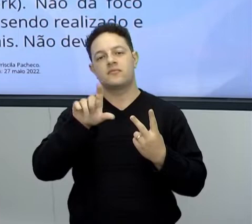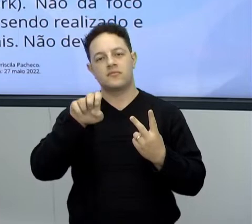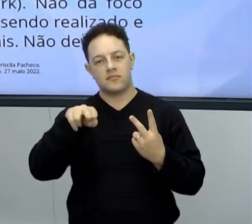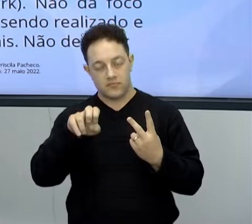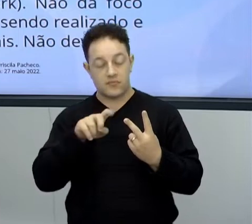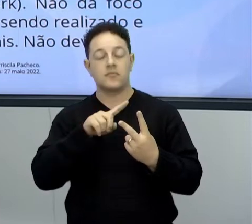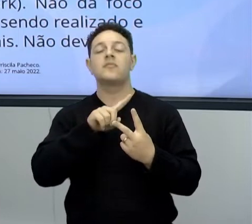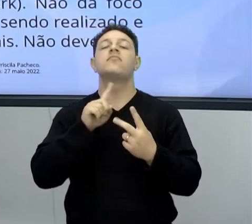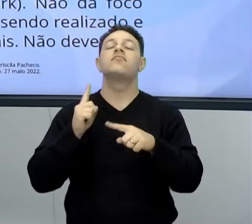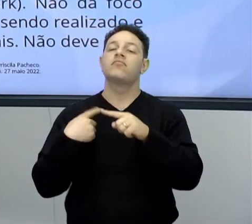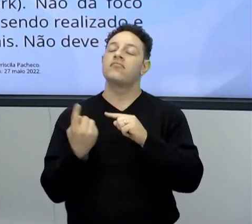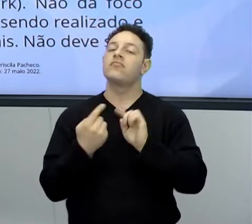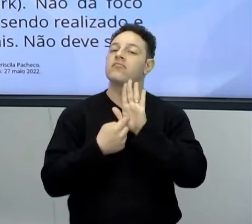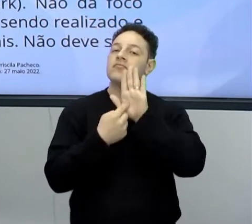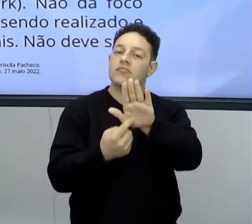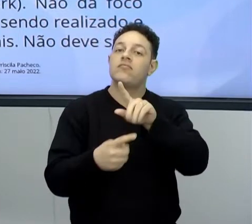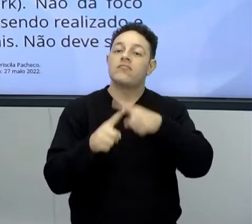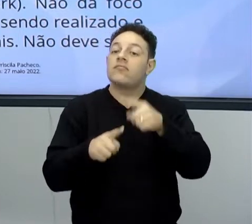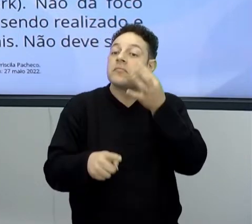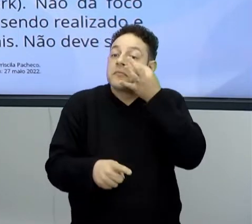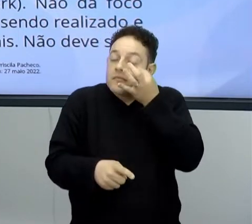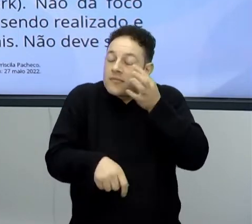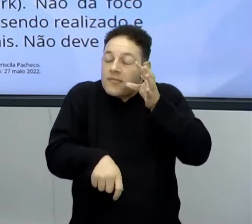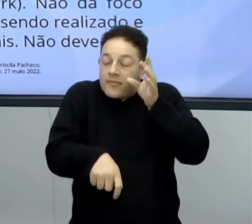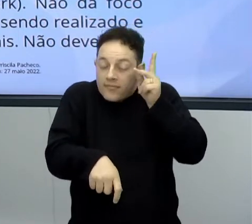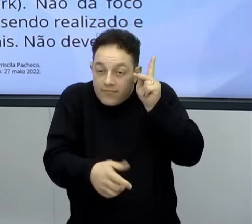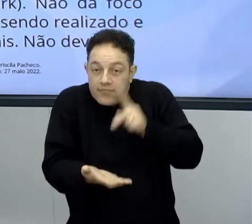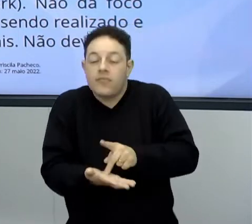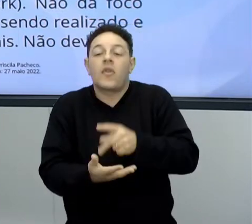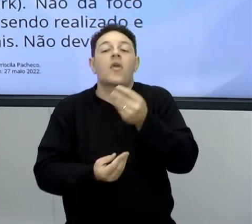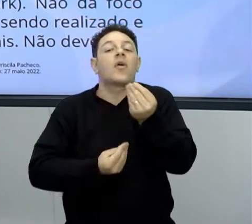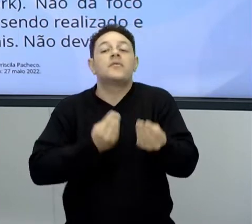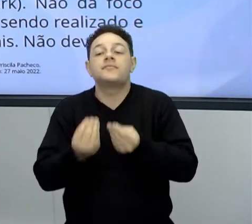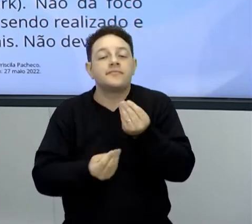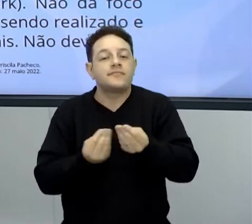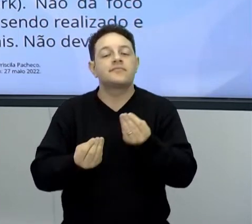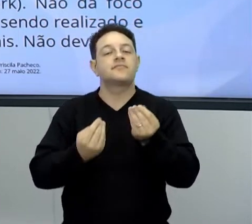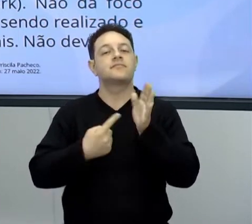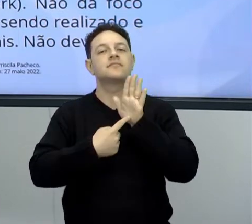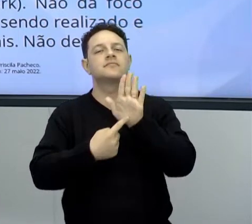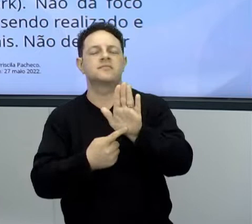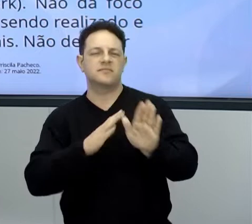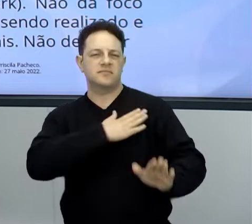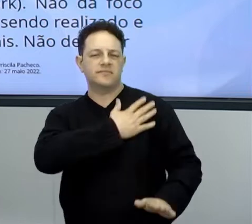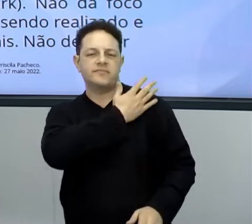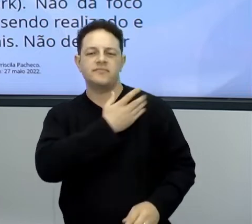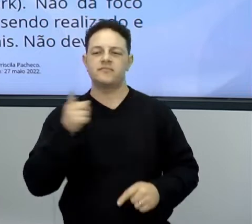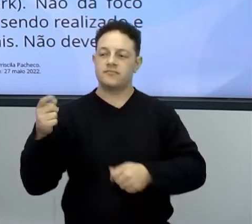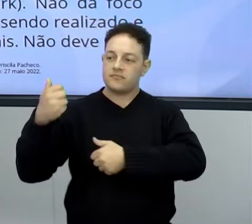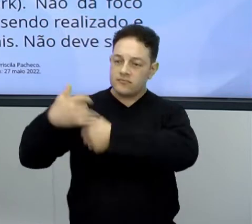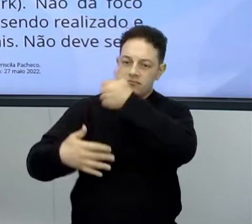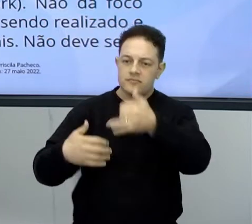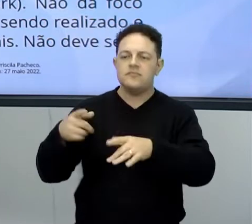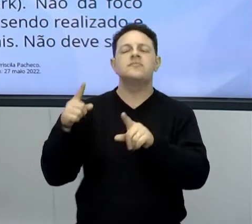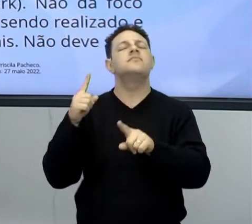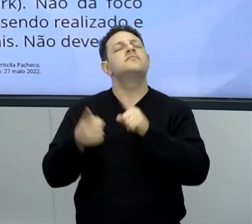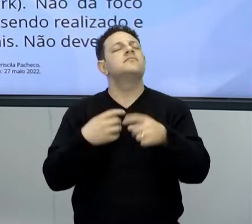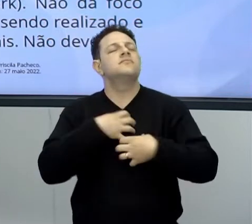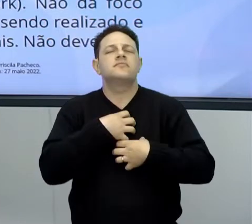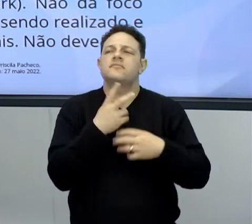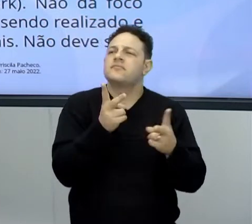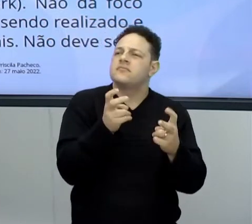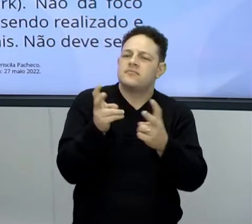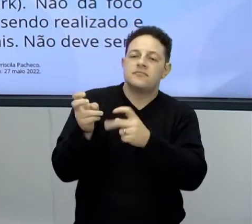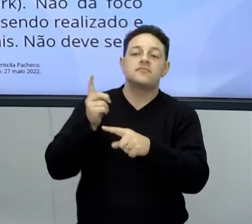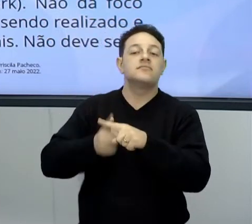quê? Para eles mostrarem na pele, né? Como que se apresenta esse racismo, né? Como que eles observam isso,